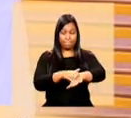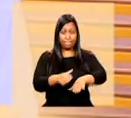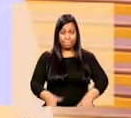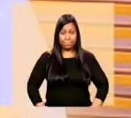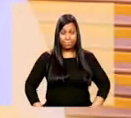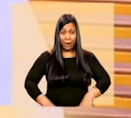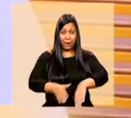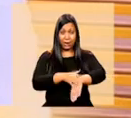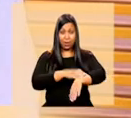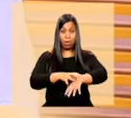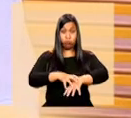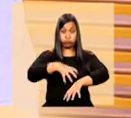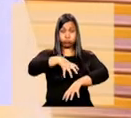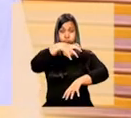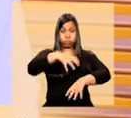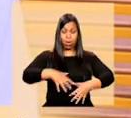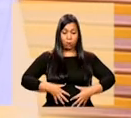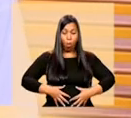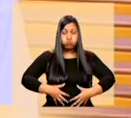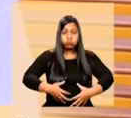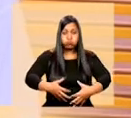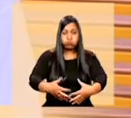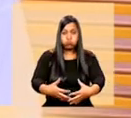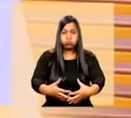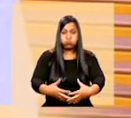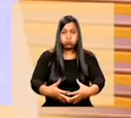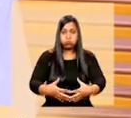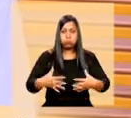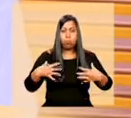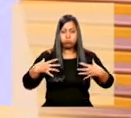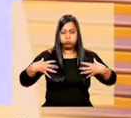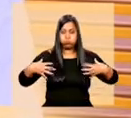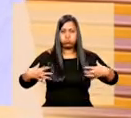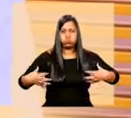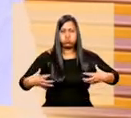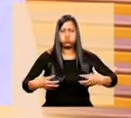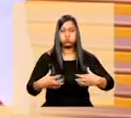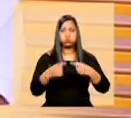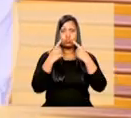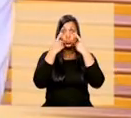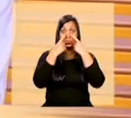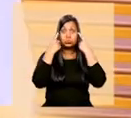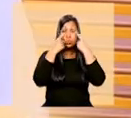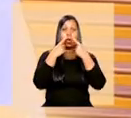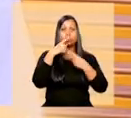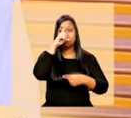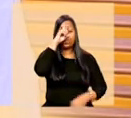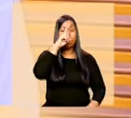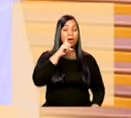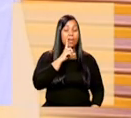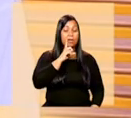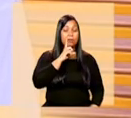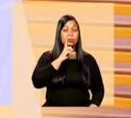andava, barriga d'água grande, corpo inchado, os olhos todos